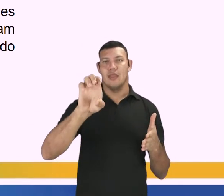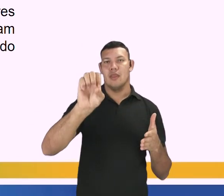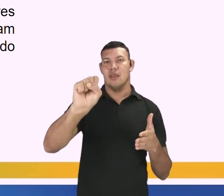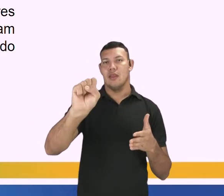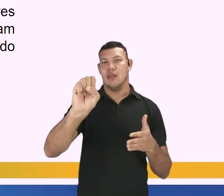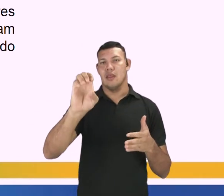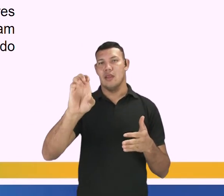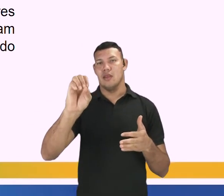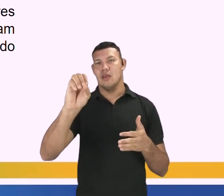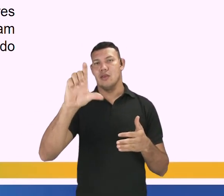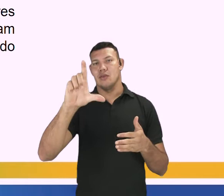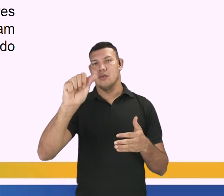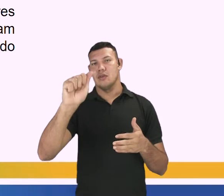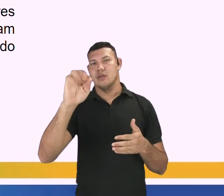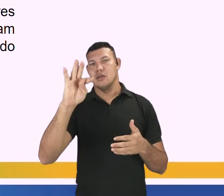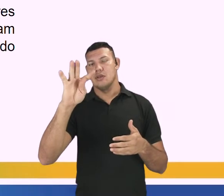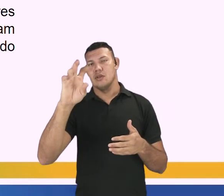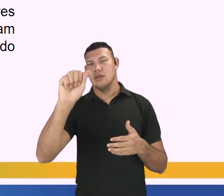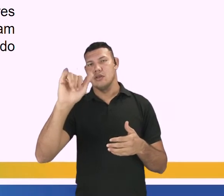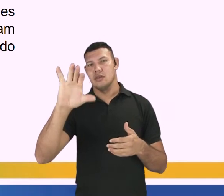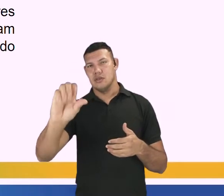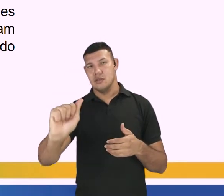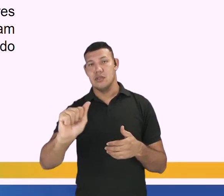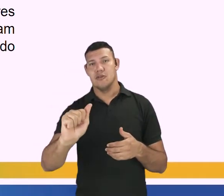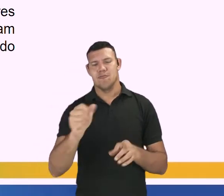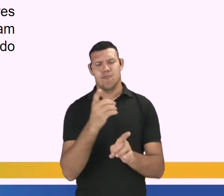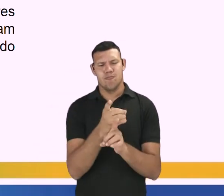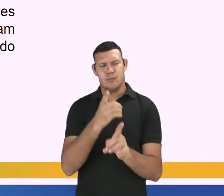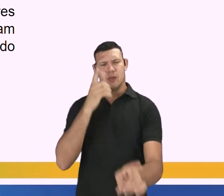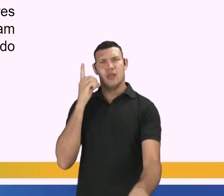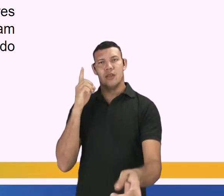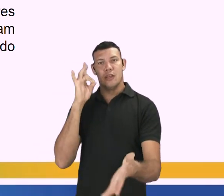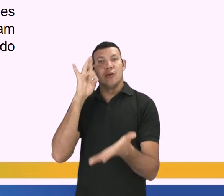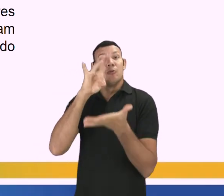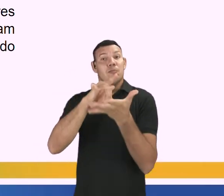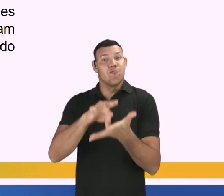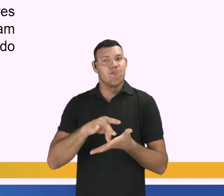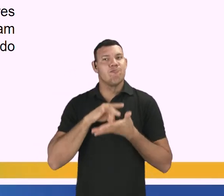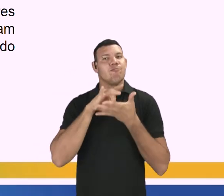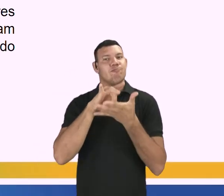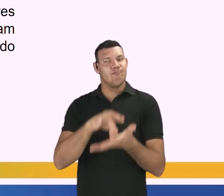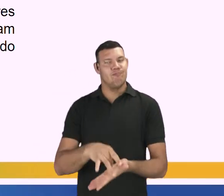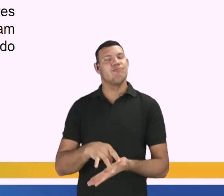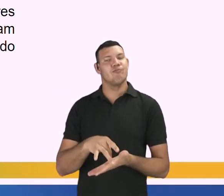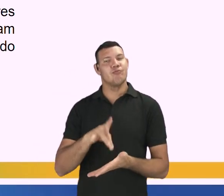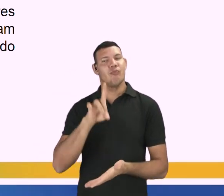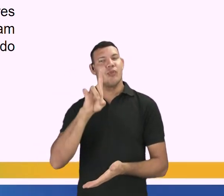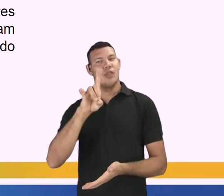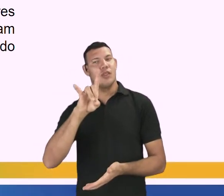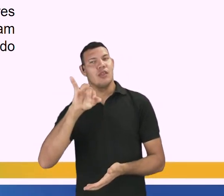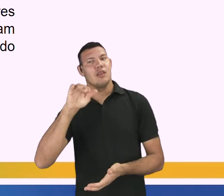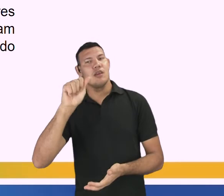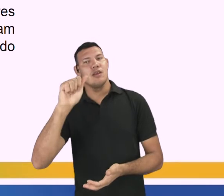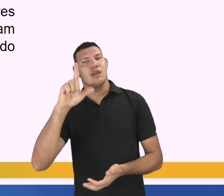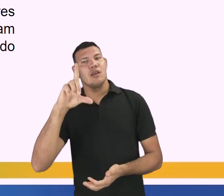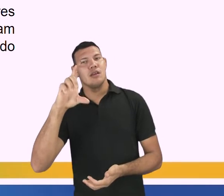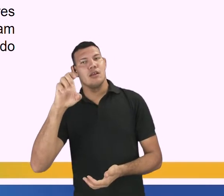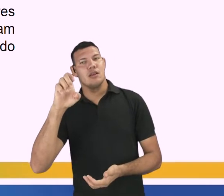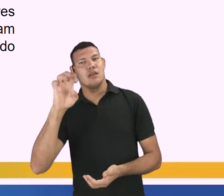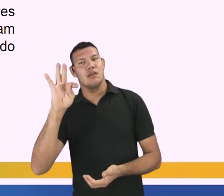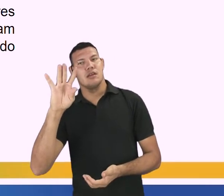a verdade, ou seja, pretendia-se descobrir a verdade por meio da dialética, né? Nós temos